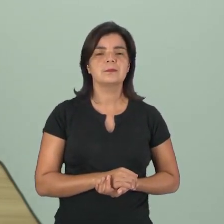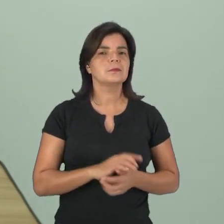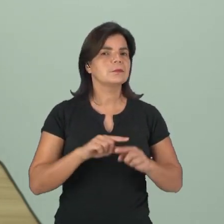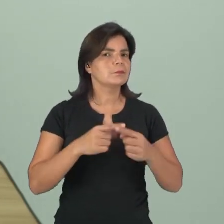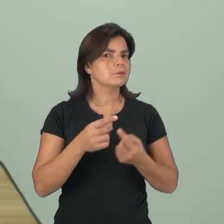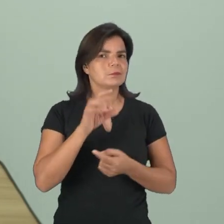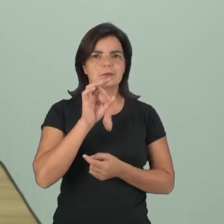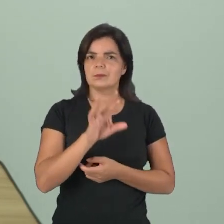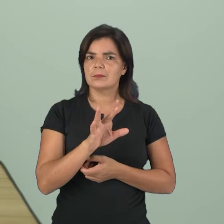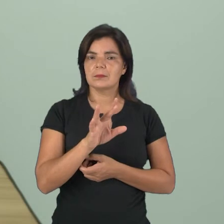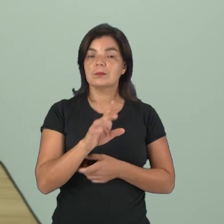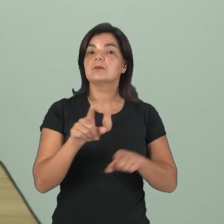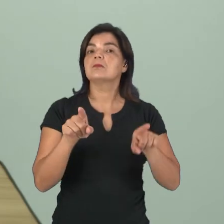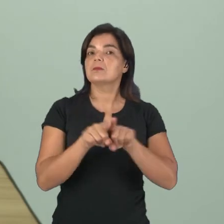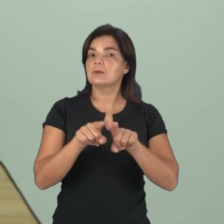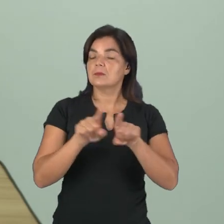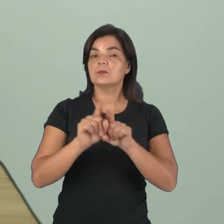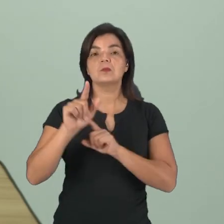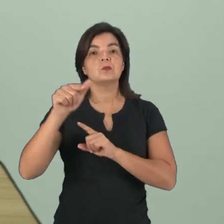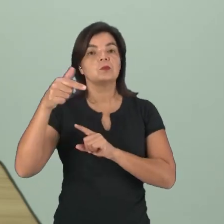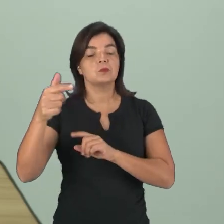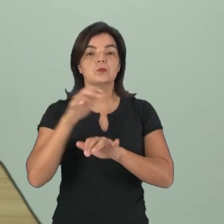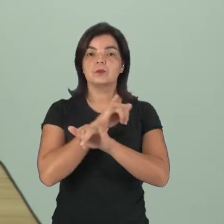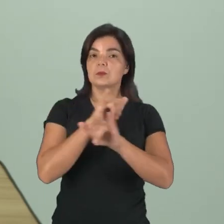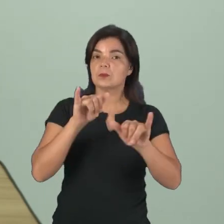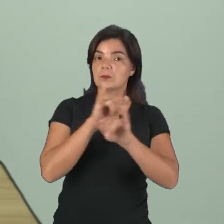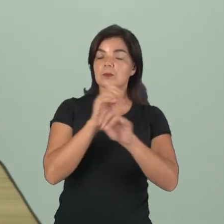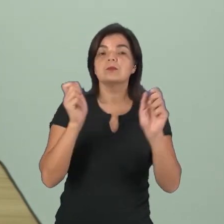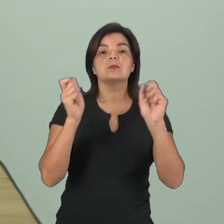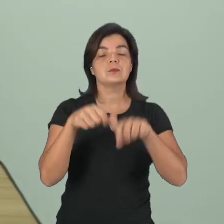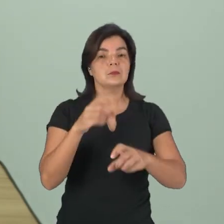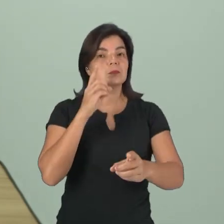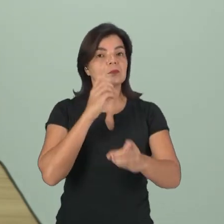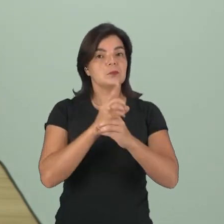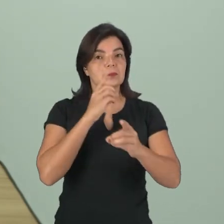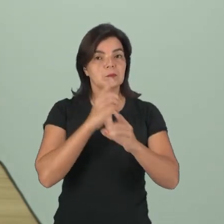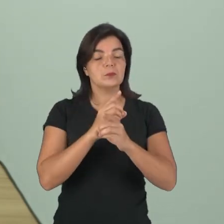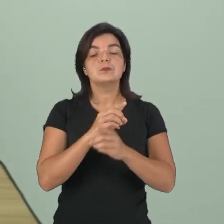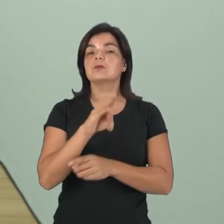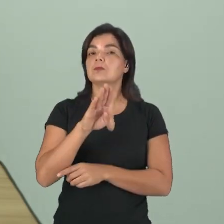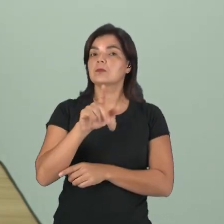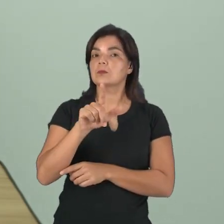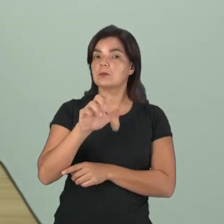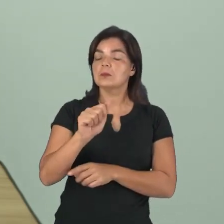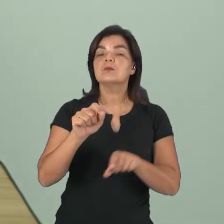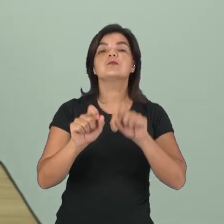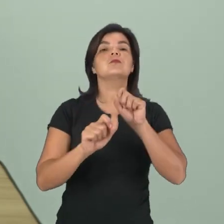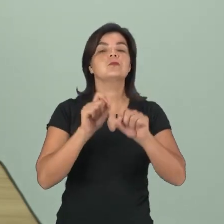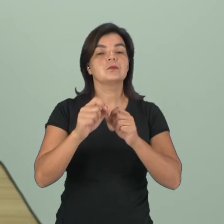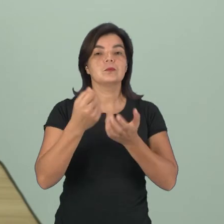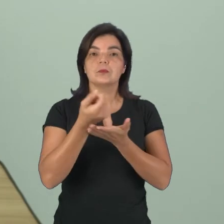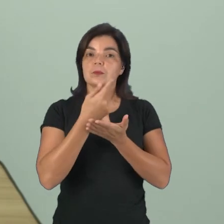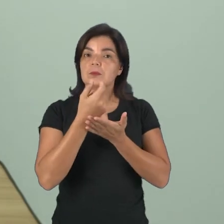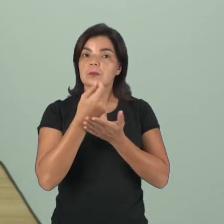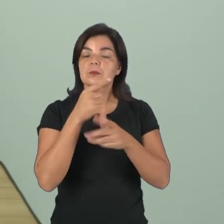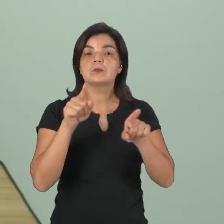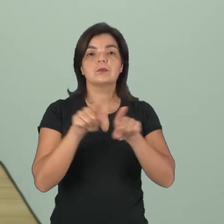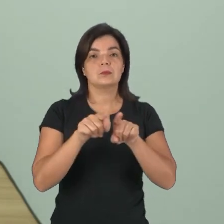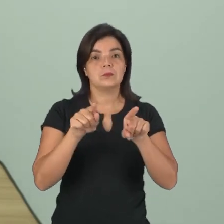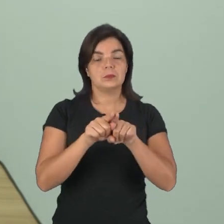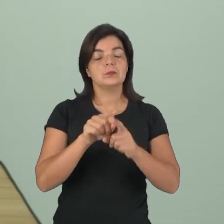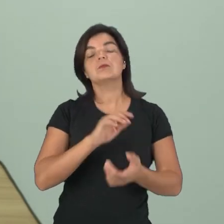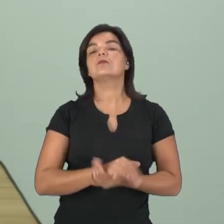Mas não é só isso, também tem outras informações que nós podemos encontrar na bula com relação aos medicamentos,